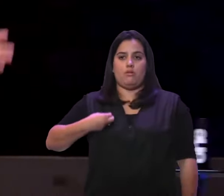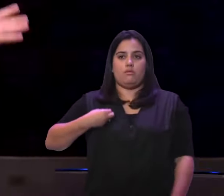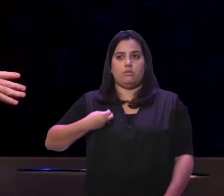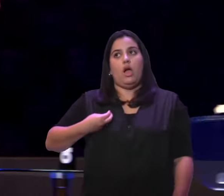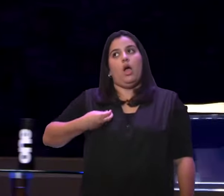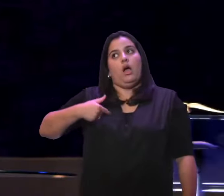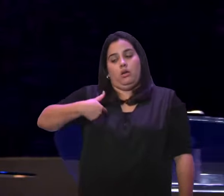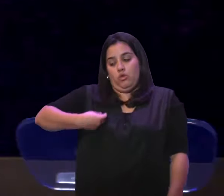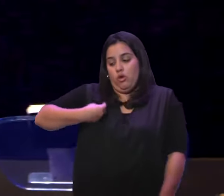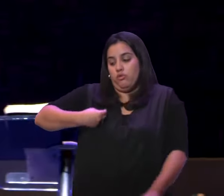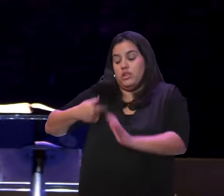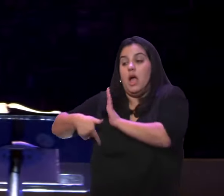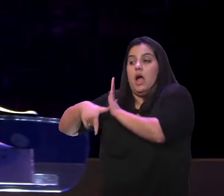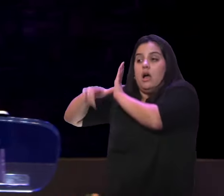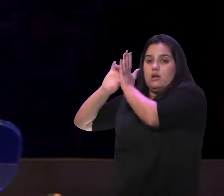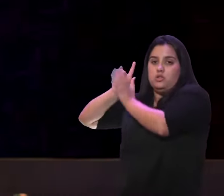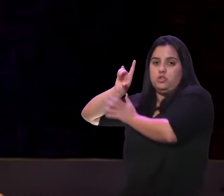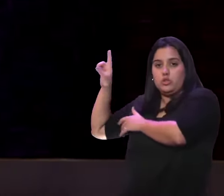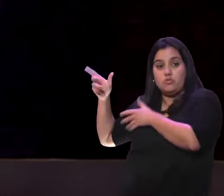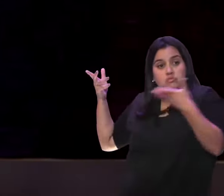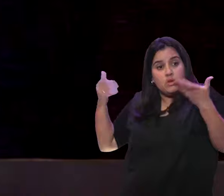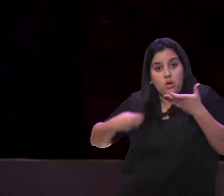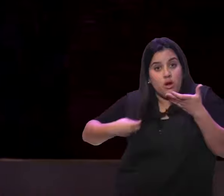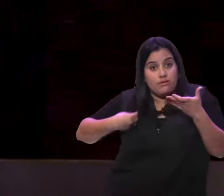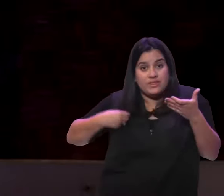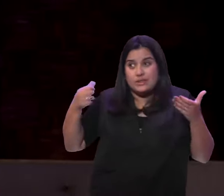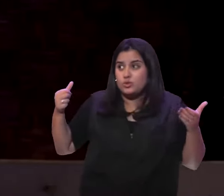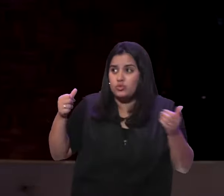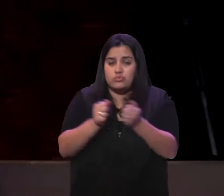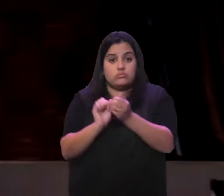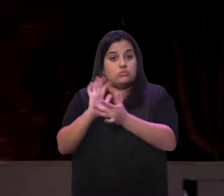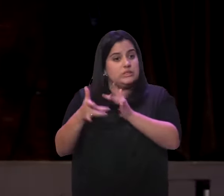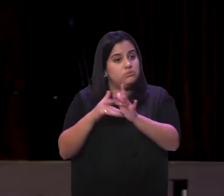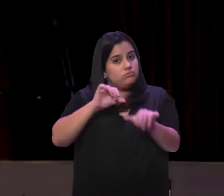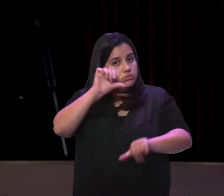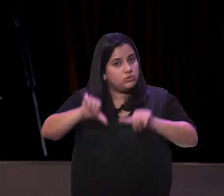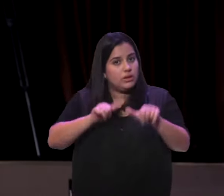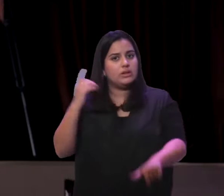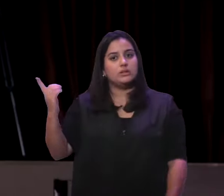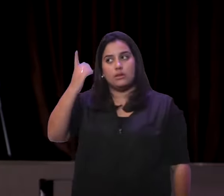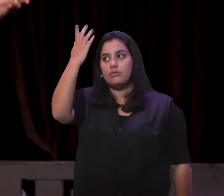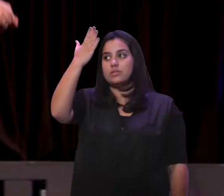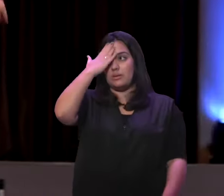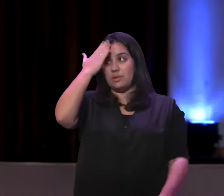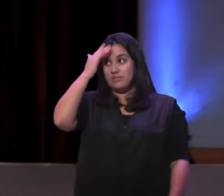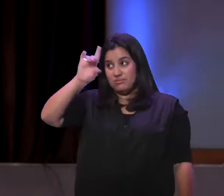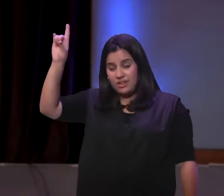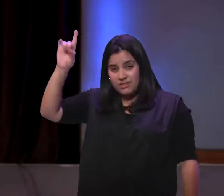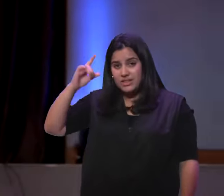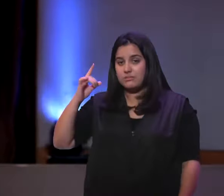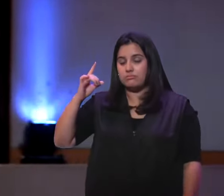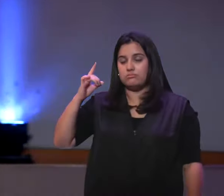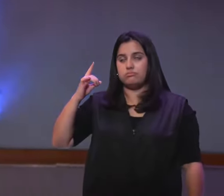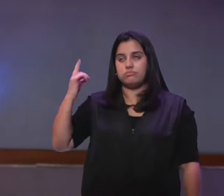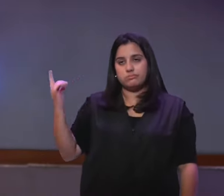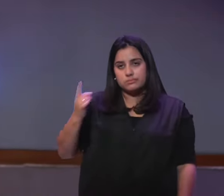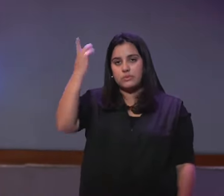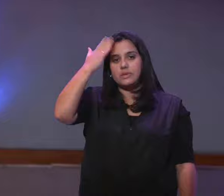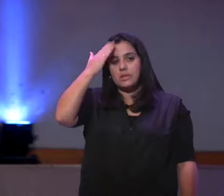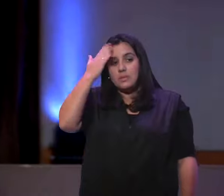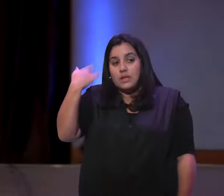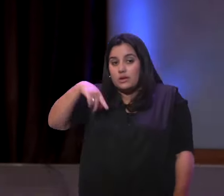Deus e outros depois de Deus. E Davi sabia disso. Ele sabia que nós fomos criados para se relacionar com